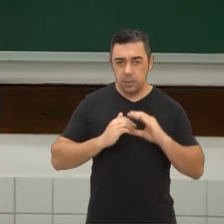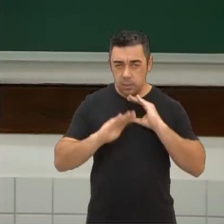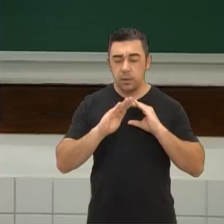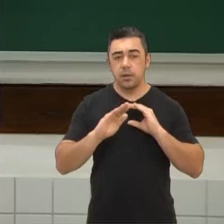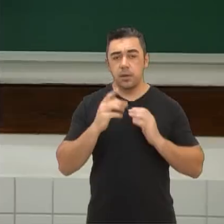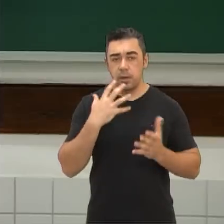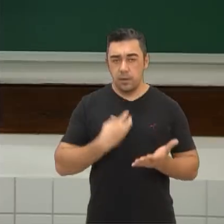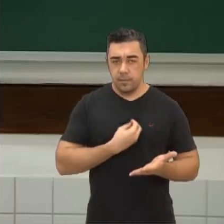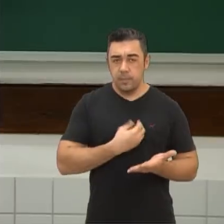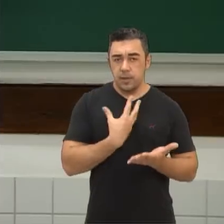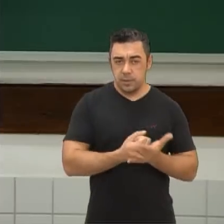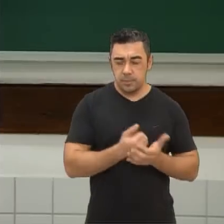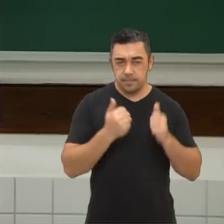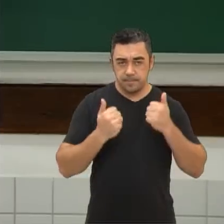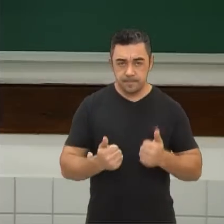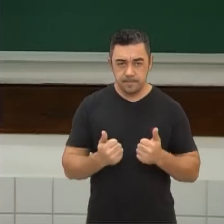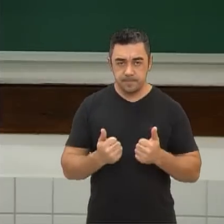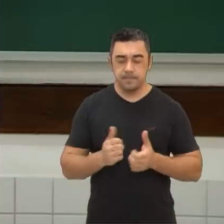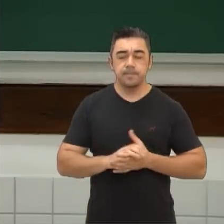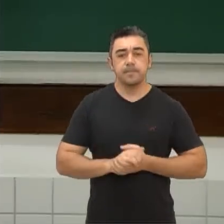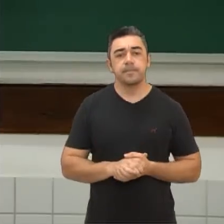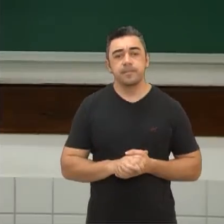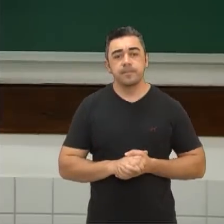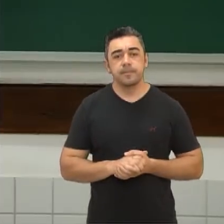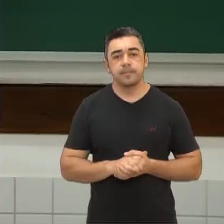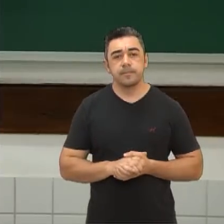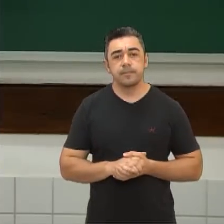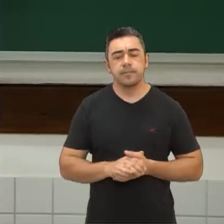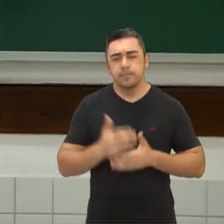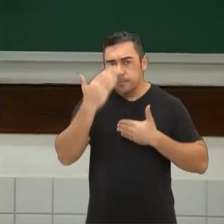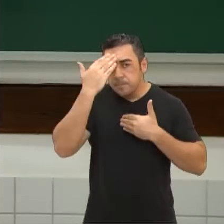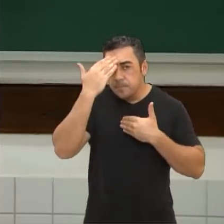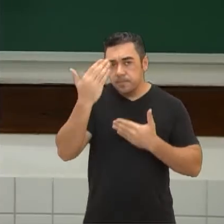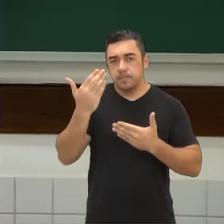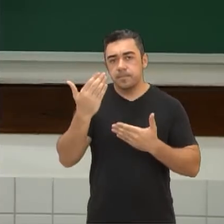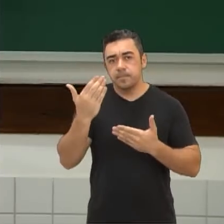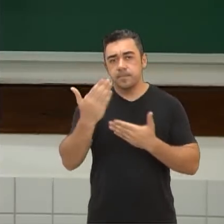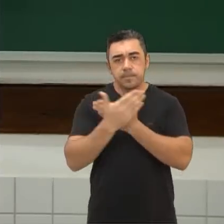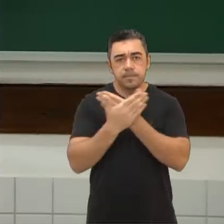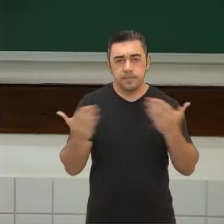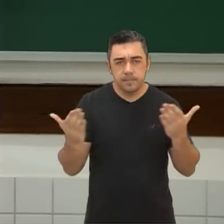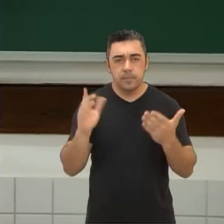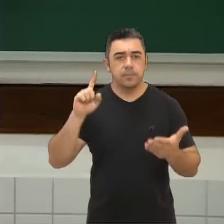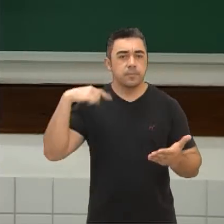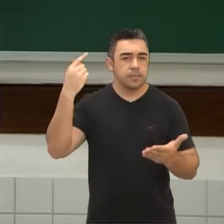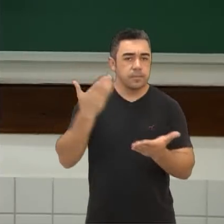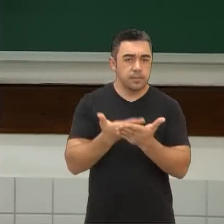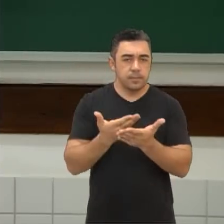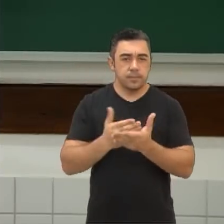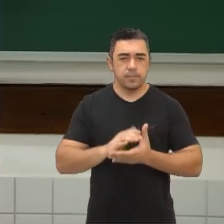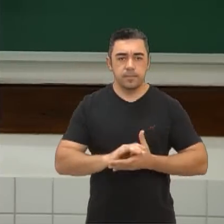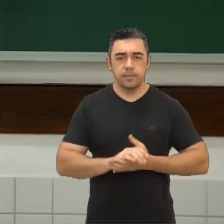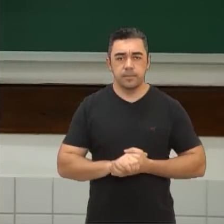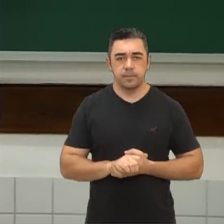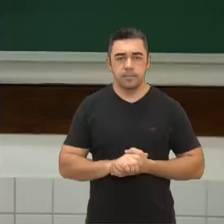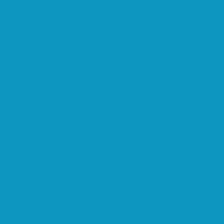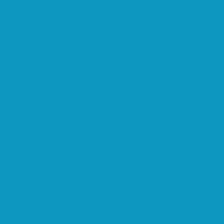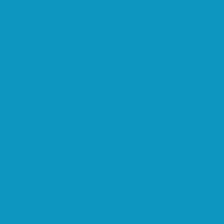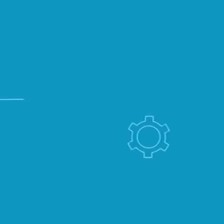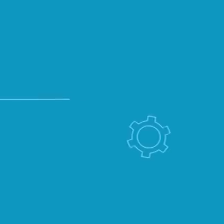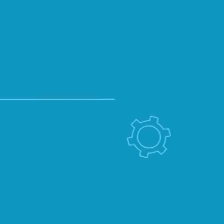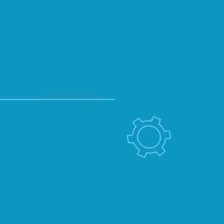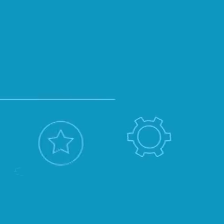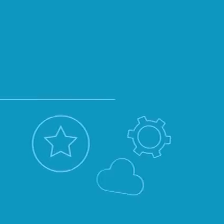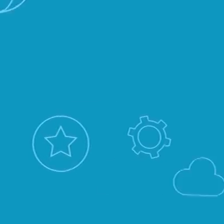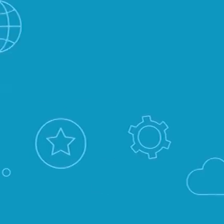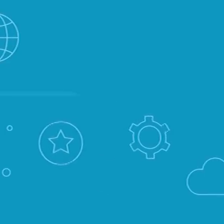a todos pela companhia, por acompanhar a aula até aqui, por fazerem os exercícios, né? E aí eu queria